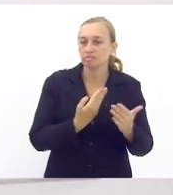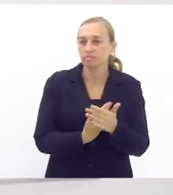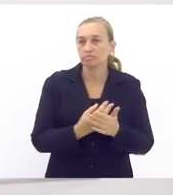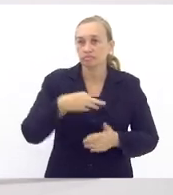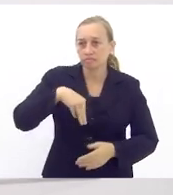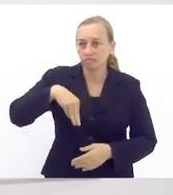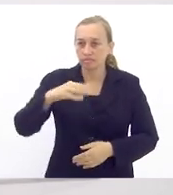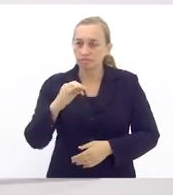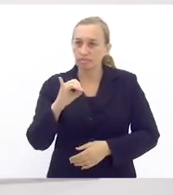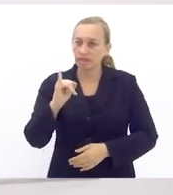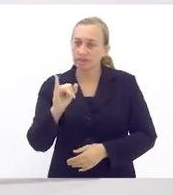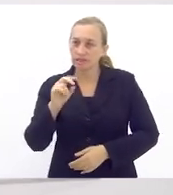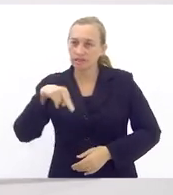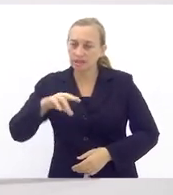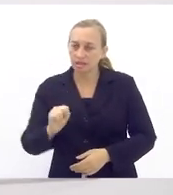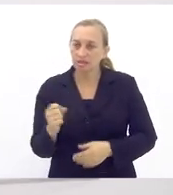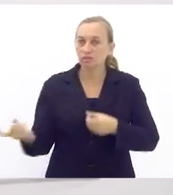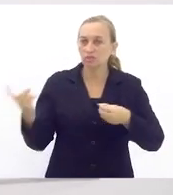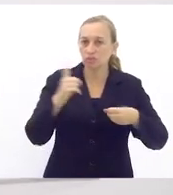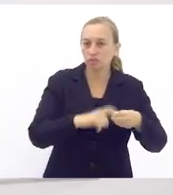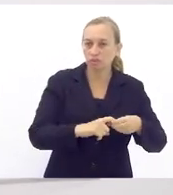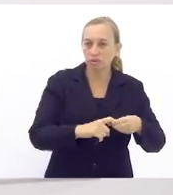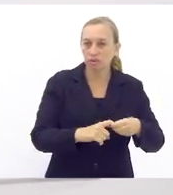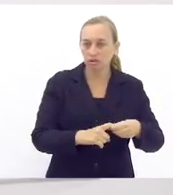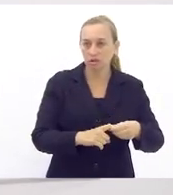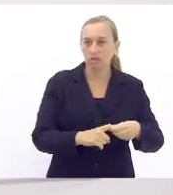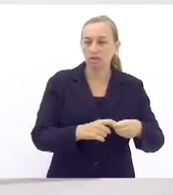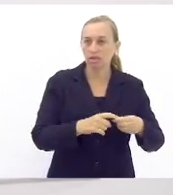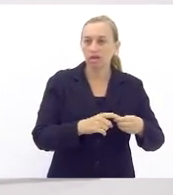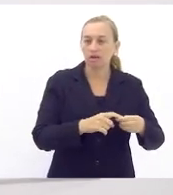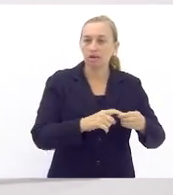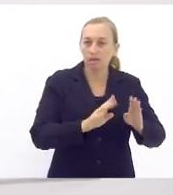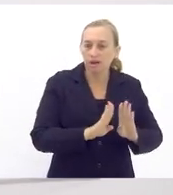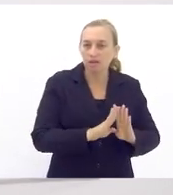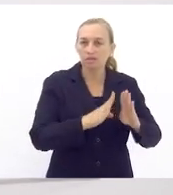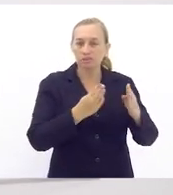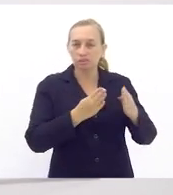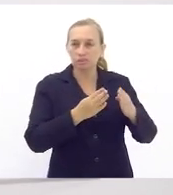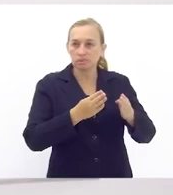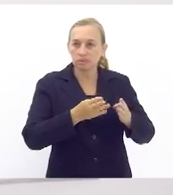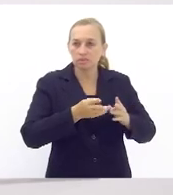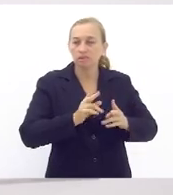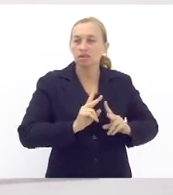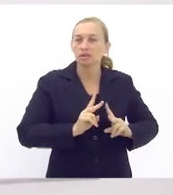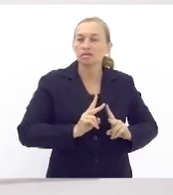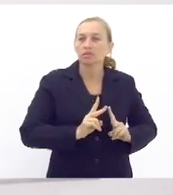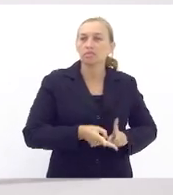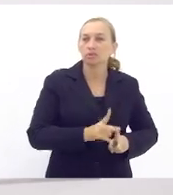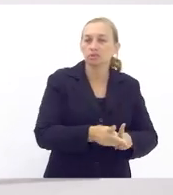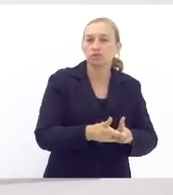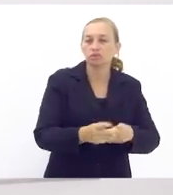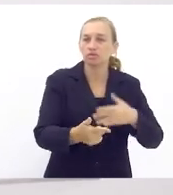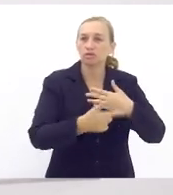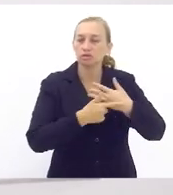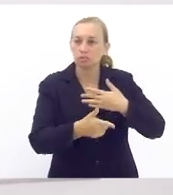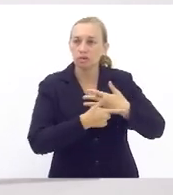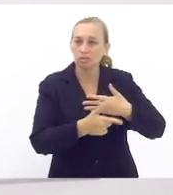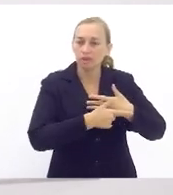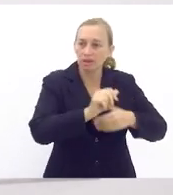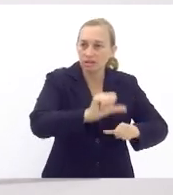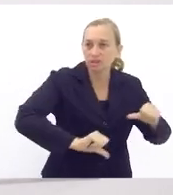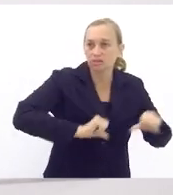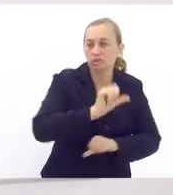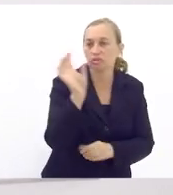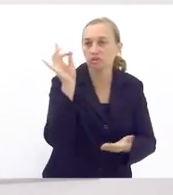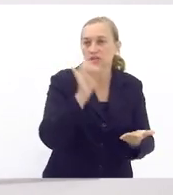Pena consiga voltar suas origens e ter de fato aquilo que foi atribuído a seu papel a transformação da